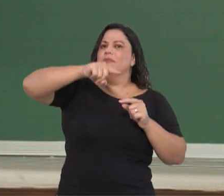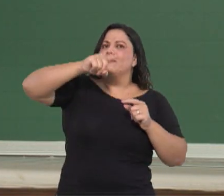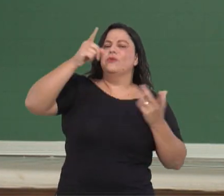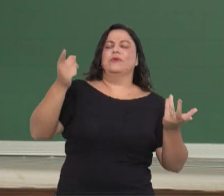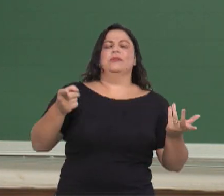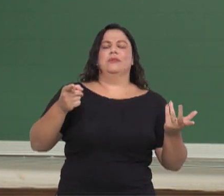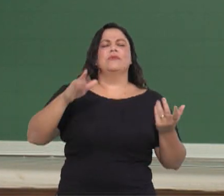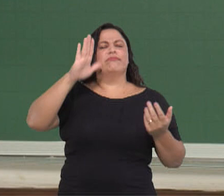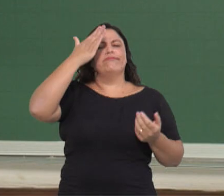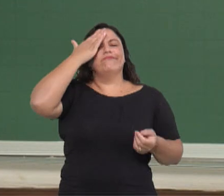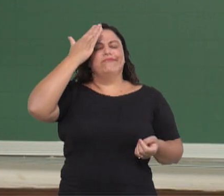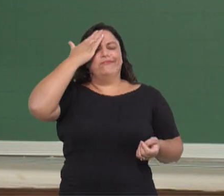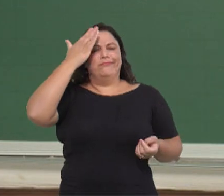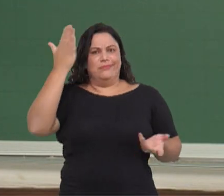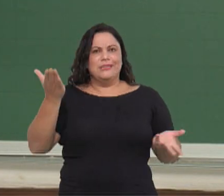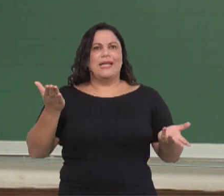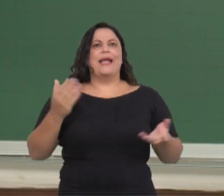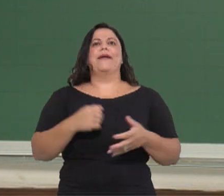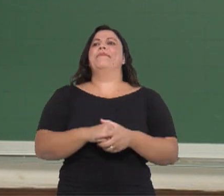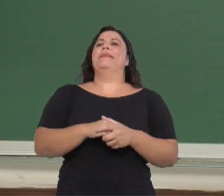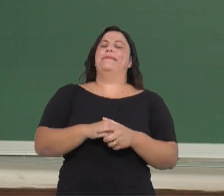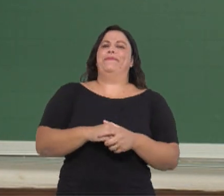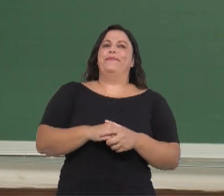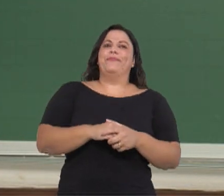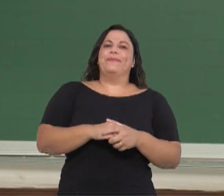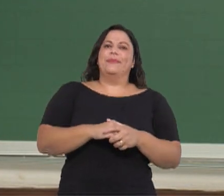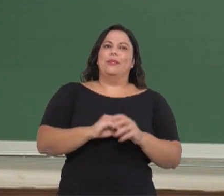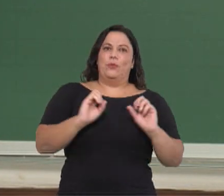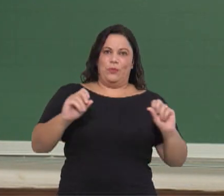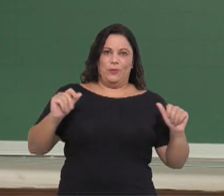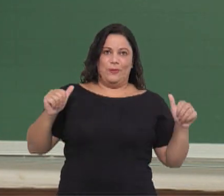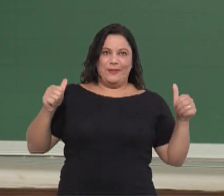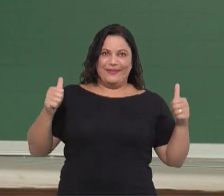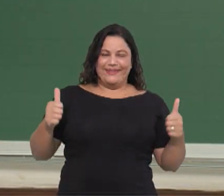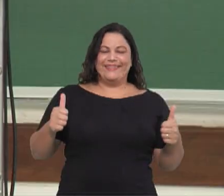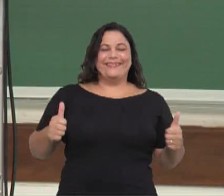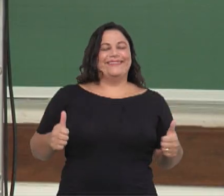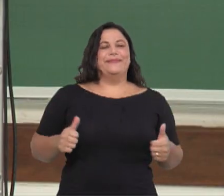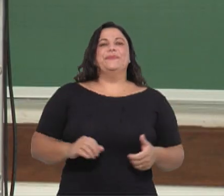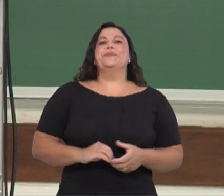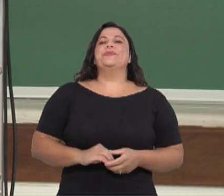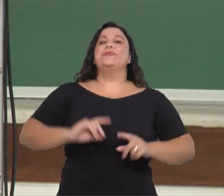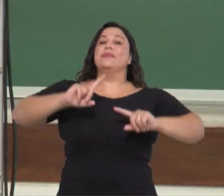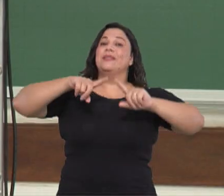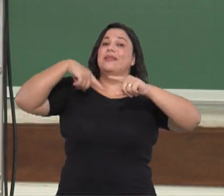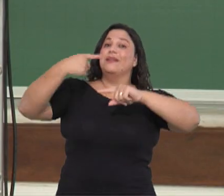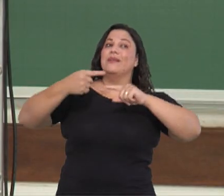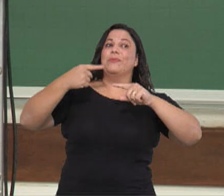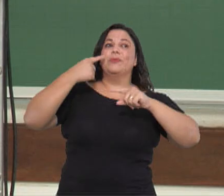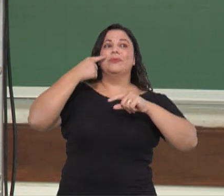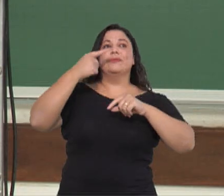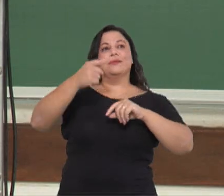já sabe, se for paroxítona, aquela não vai acento, ok? Depois nós temos